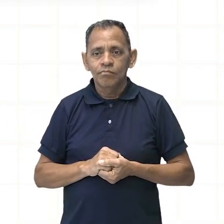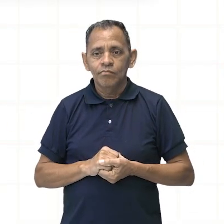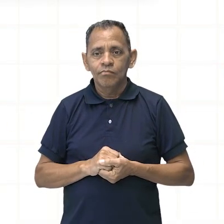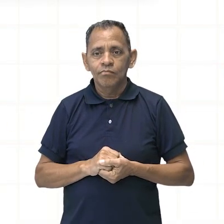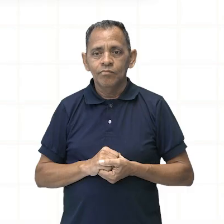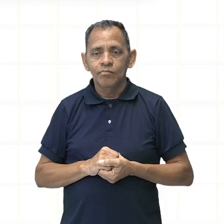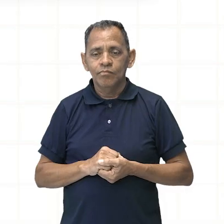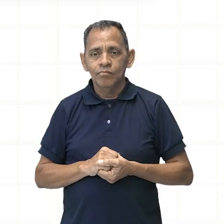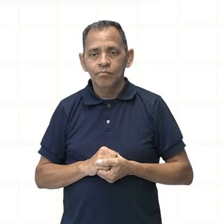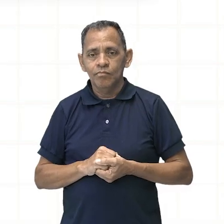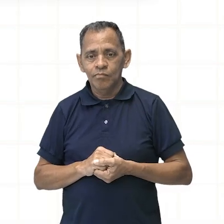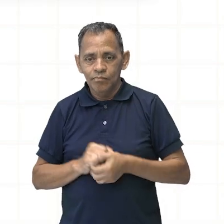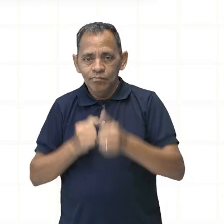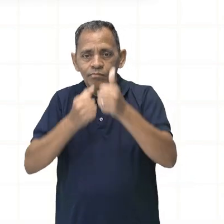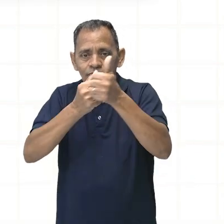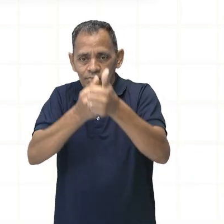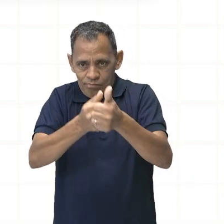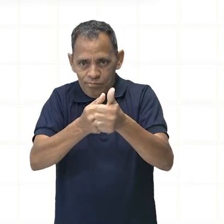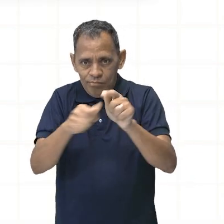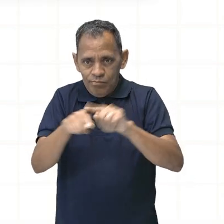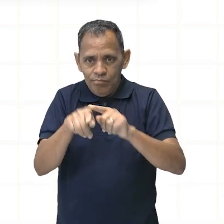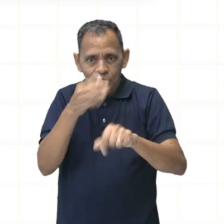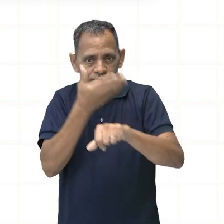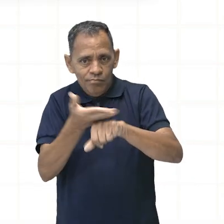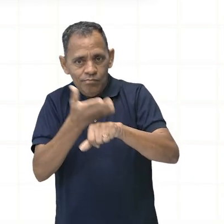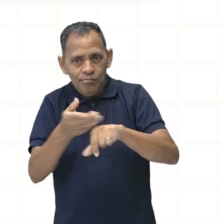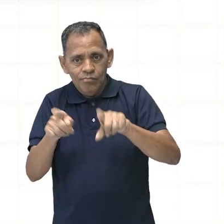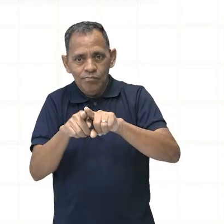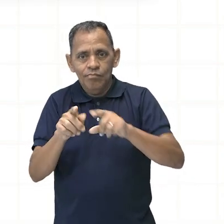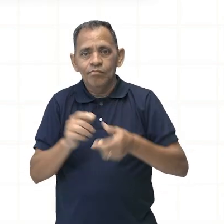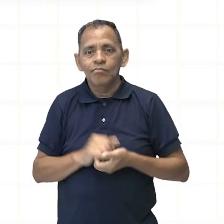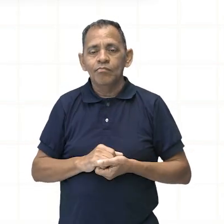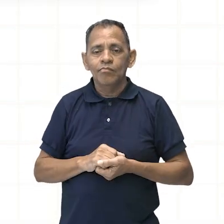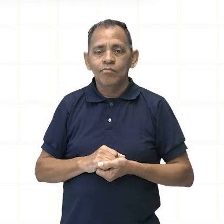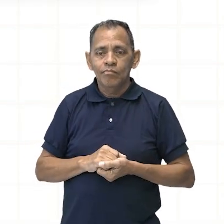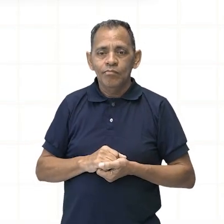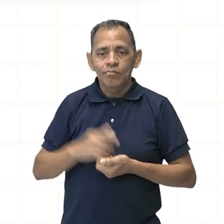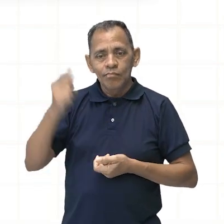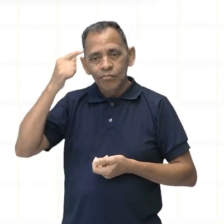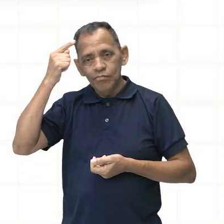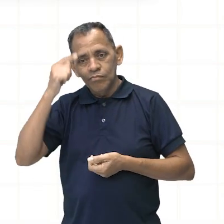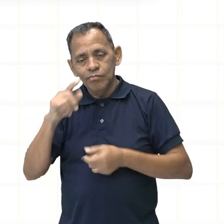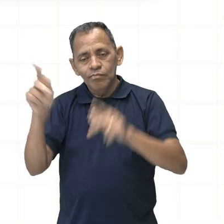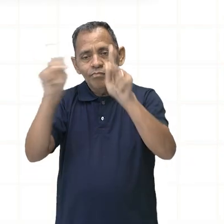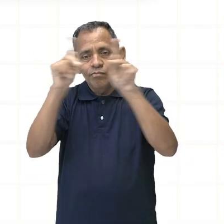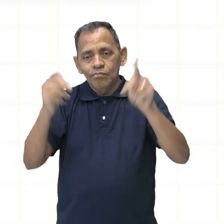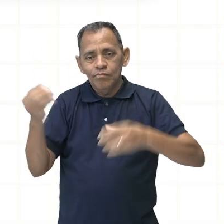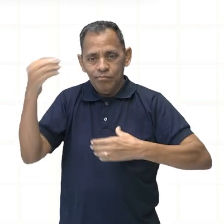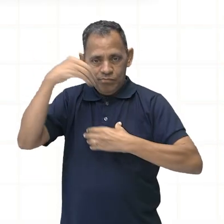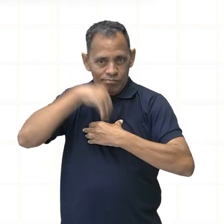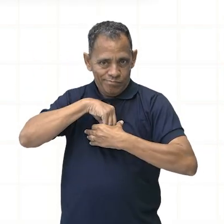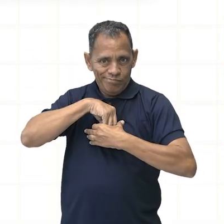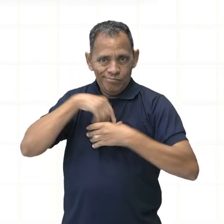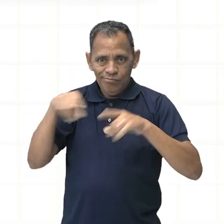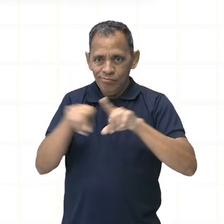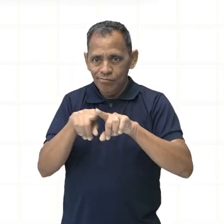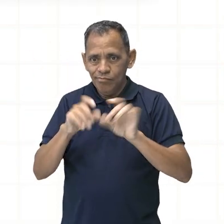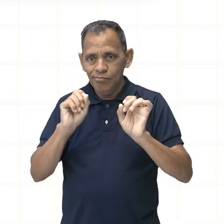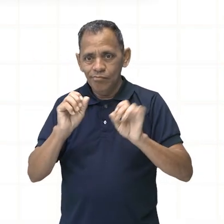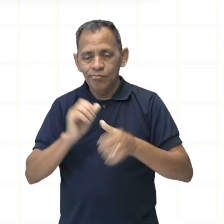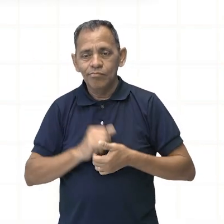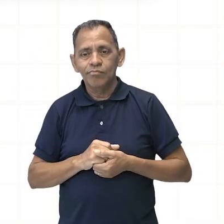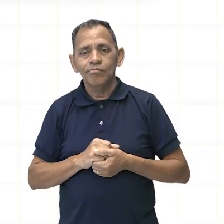adquirem com a prática a tão sonhada paz interior. Inclusive, nós precisamos, né? Tá, todo mundo